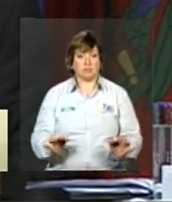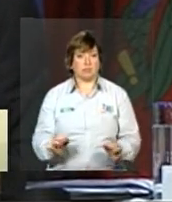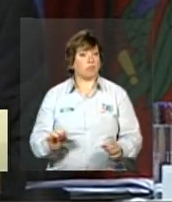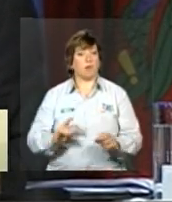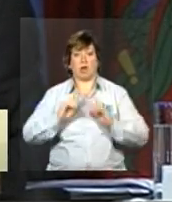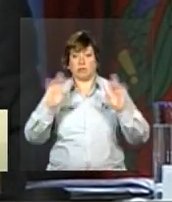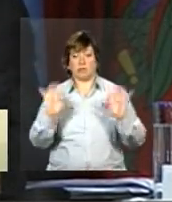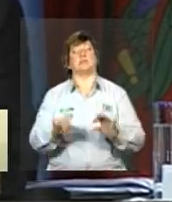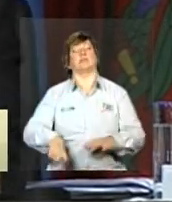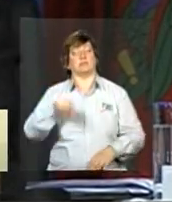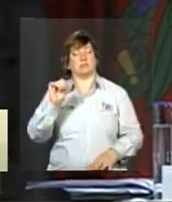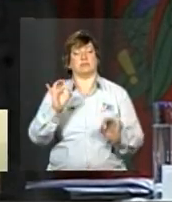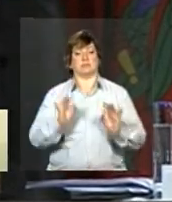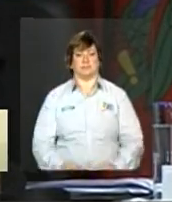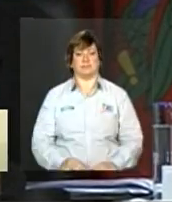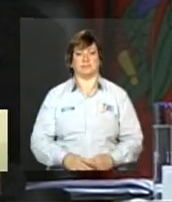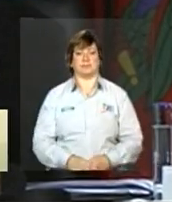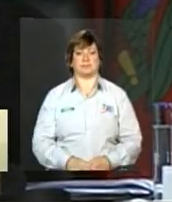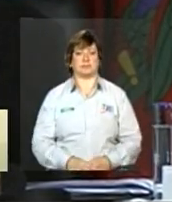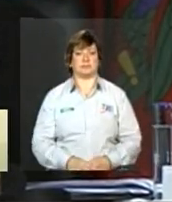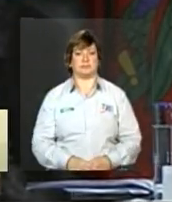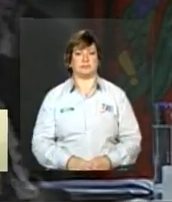objeções, está decidido.